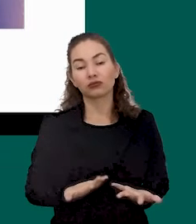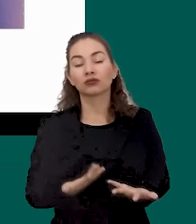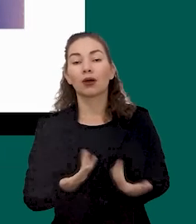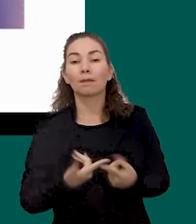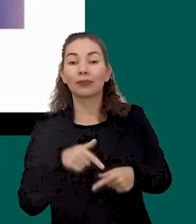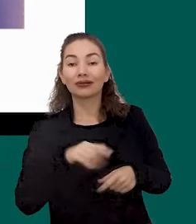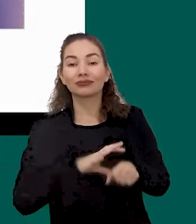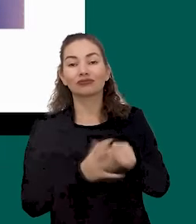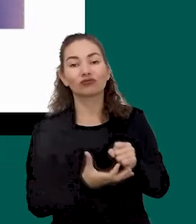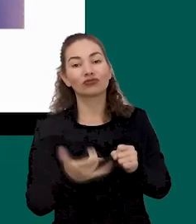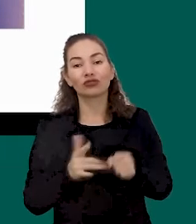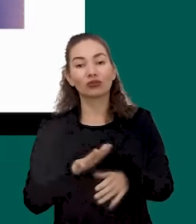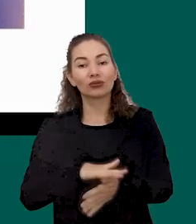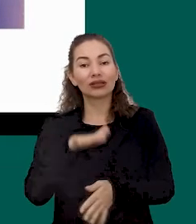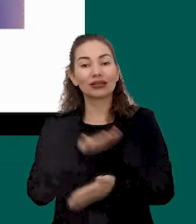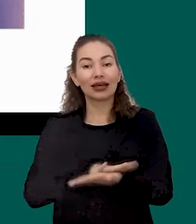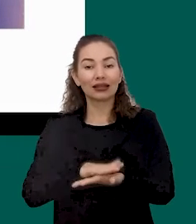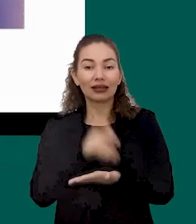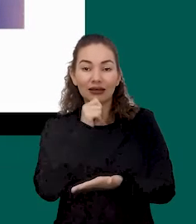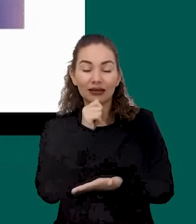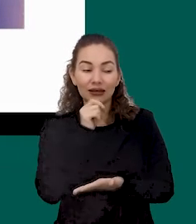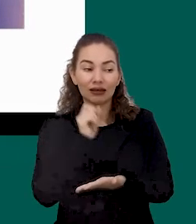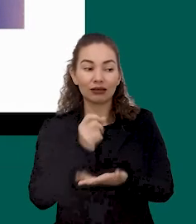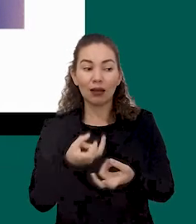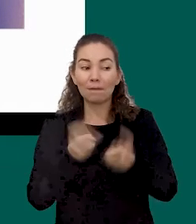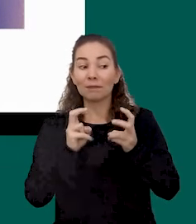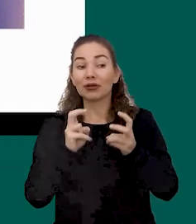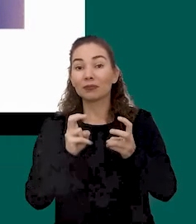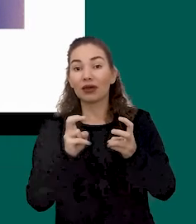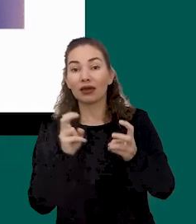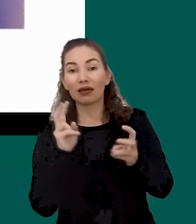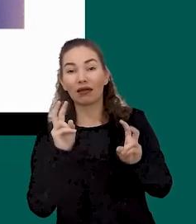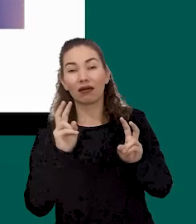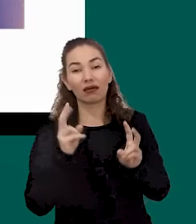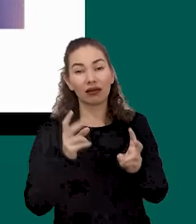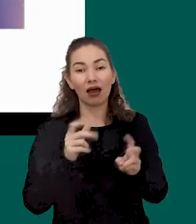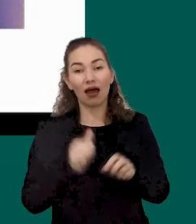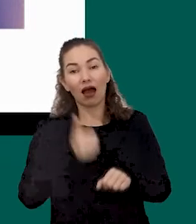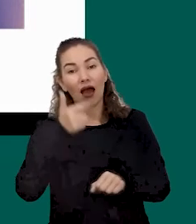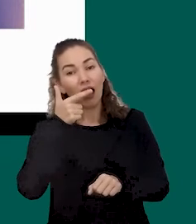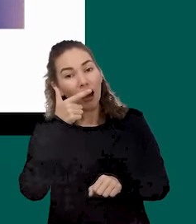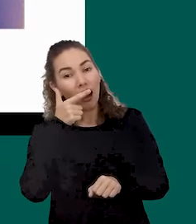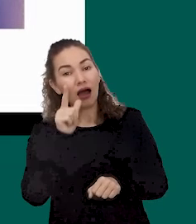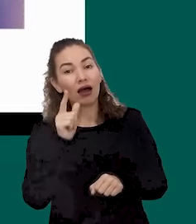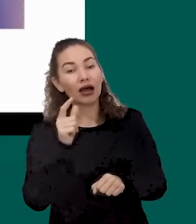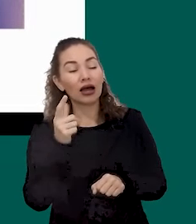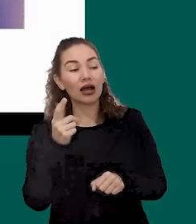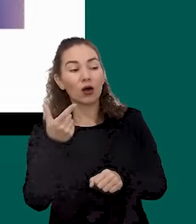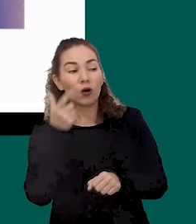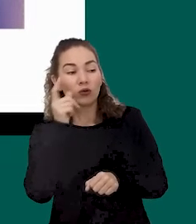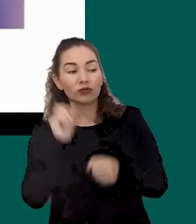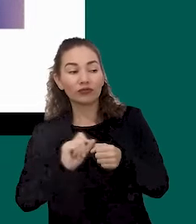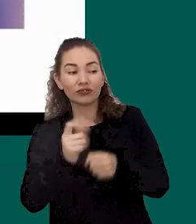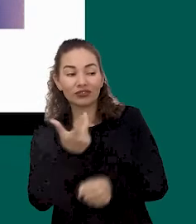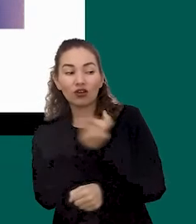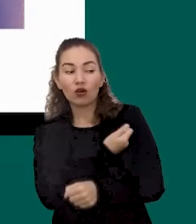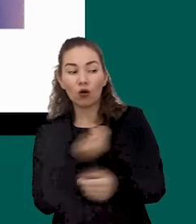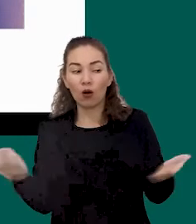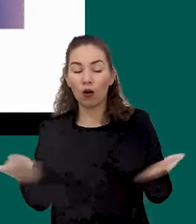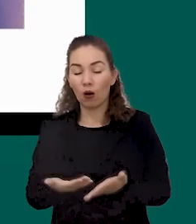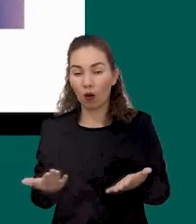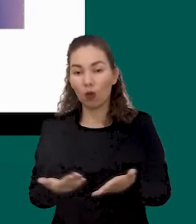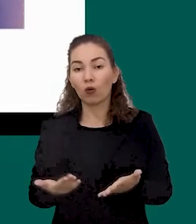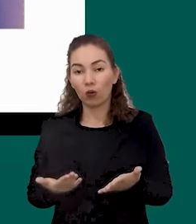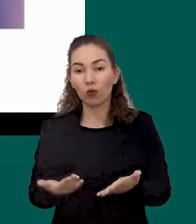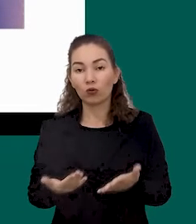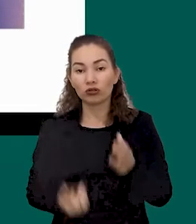coronavírus, né, que é uma das primeiras proteínas a serem reconhecidas. Então, se eu coloco isso no organismo, o organismo reconhece aquilo como não self, como não próprio,